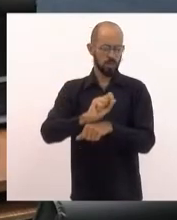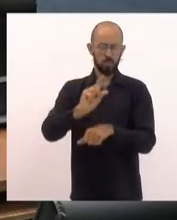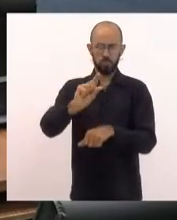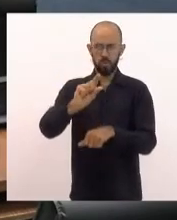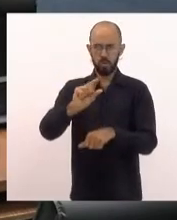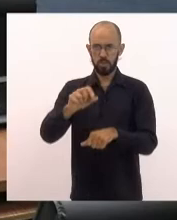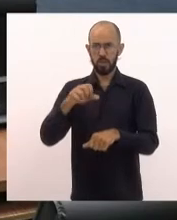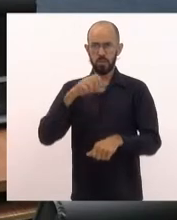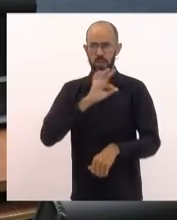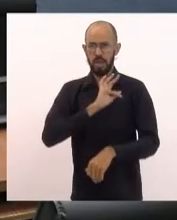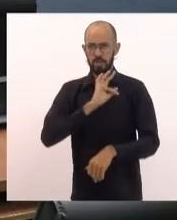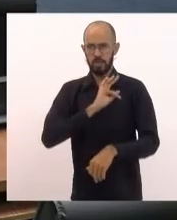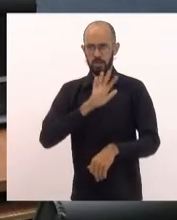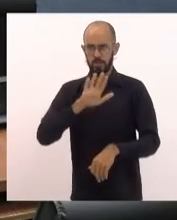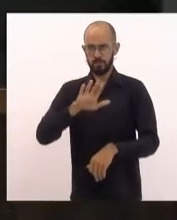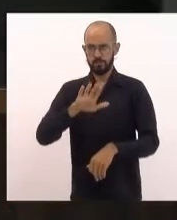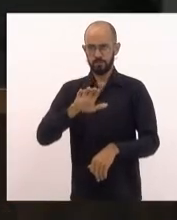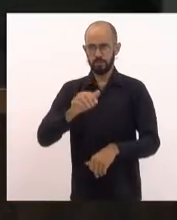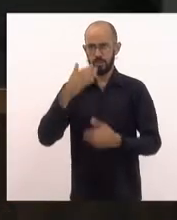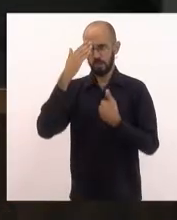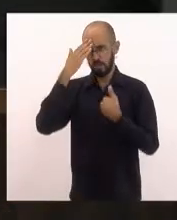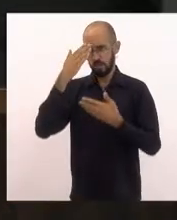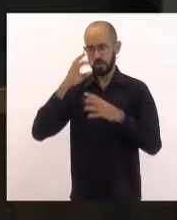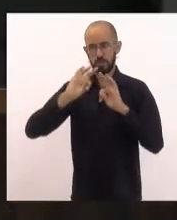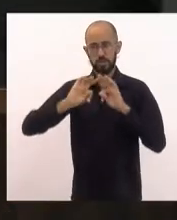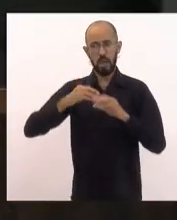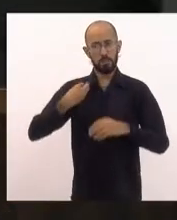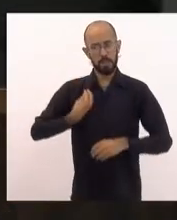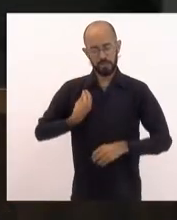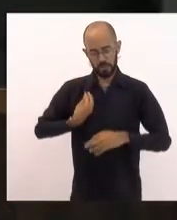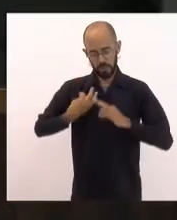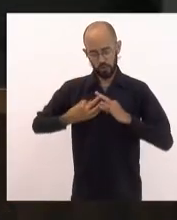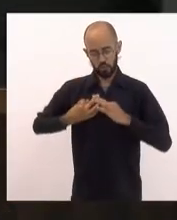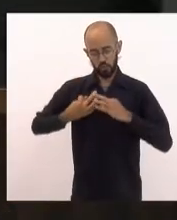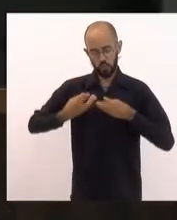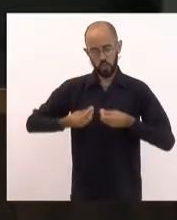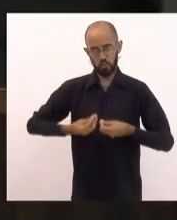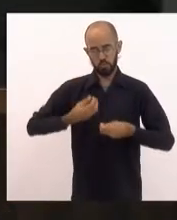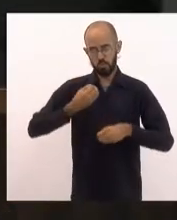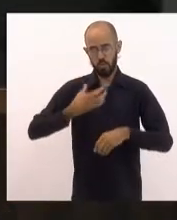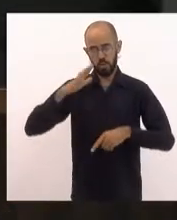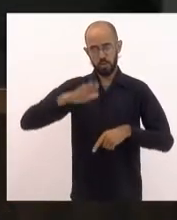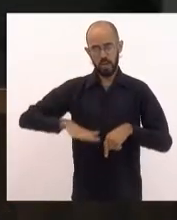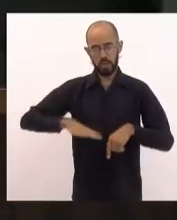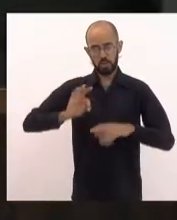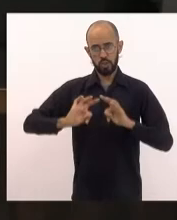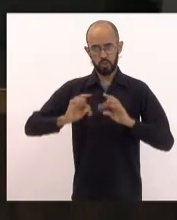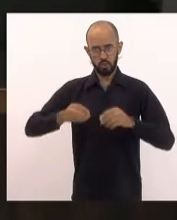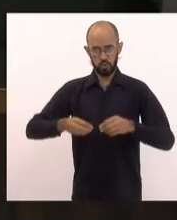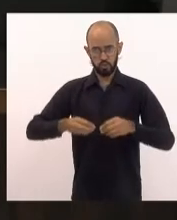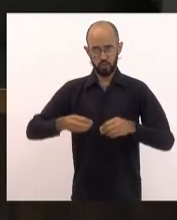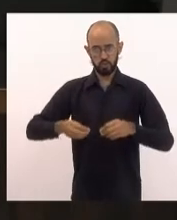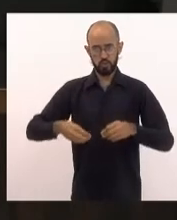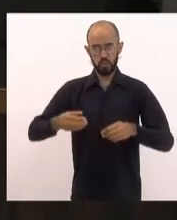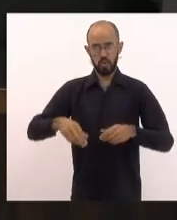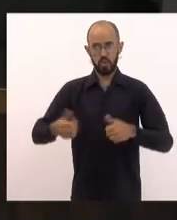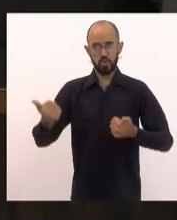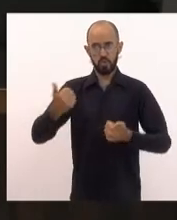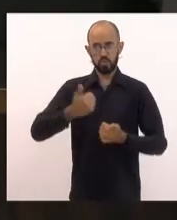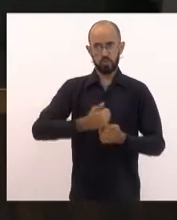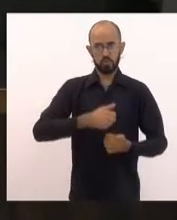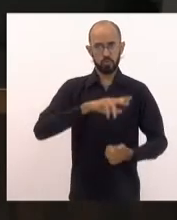Flávio. Eu quero agradecer a presença de todas e todos. Muito boa tarde a todos. Vou passar a presidência para a tia